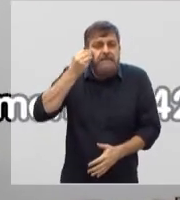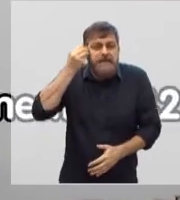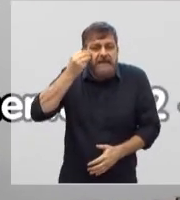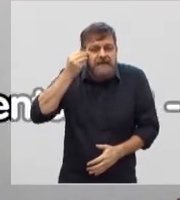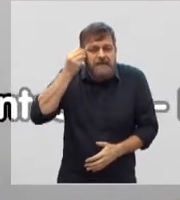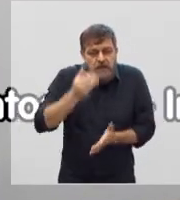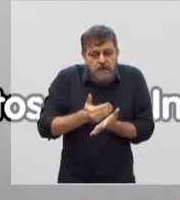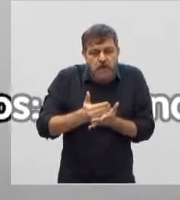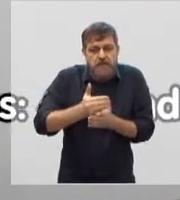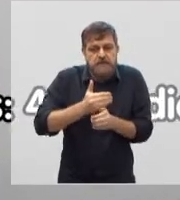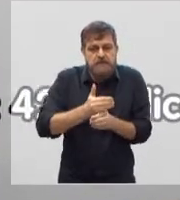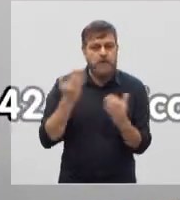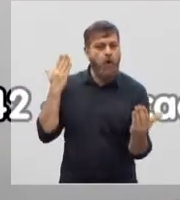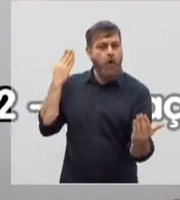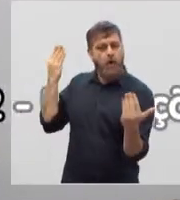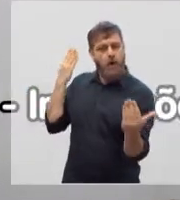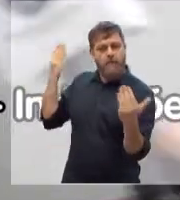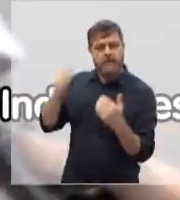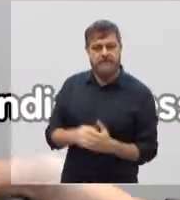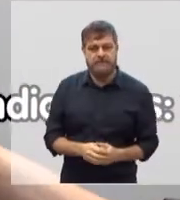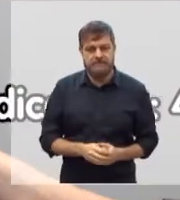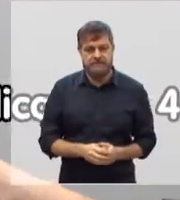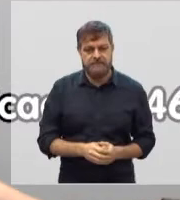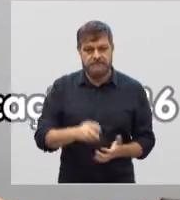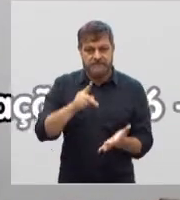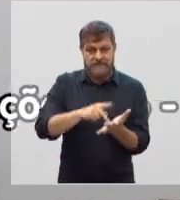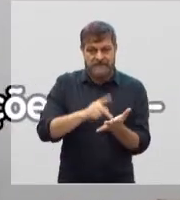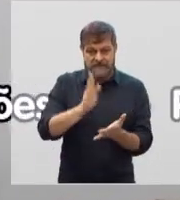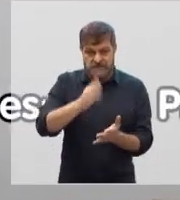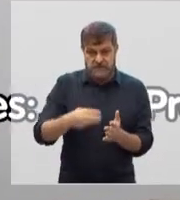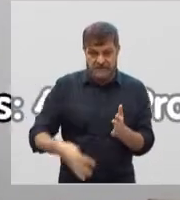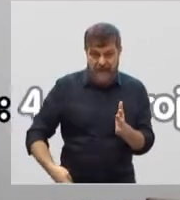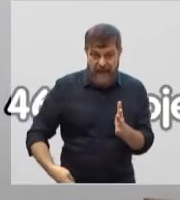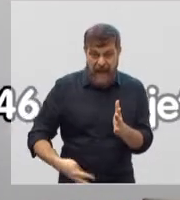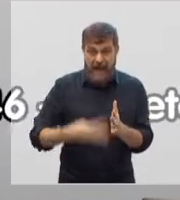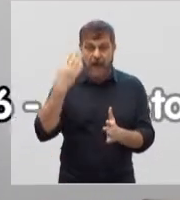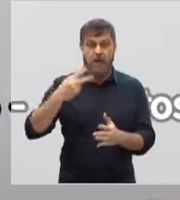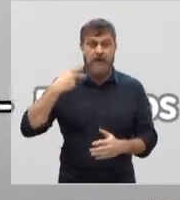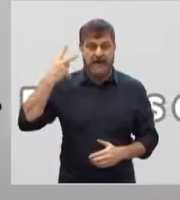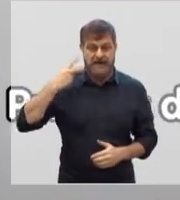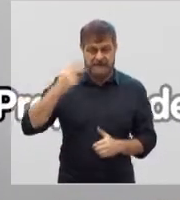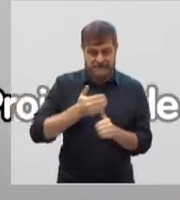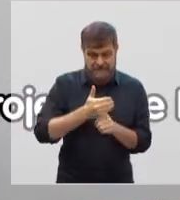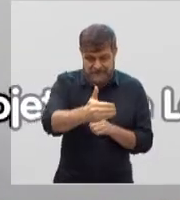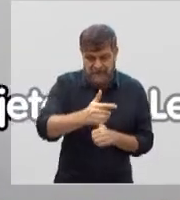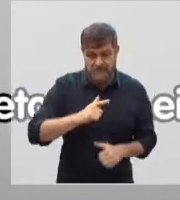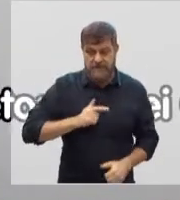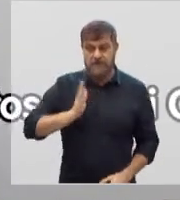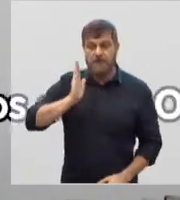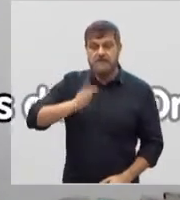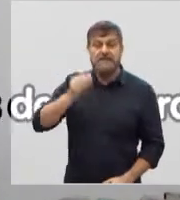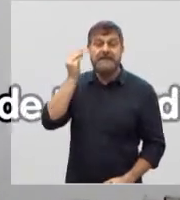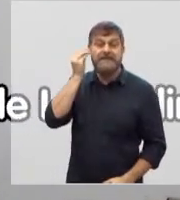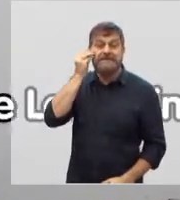primeiro mandato, primeiro ano, para agora? Na verdade, esse é o 4º mandato, porque eu fui vereador na cidade de Jundiaí,